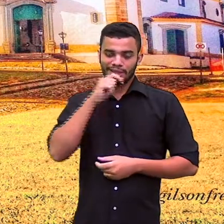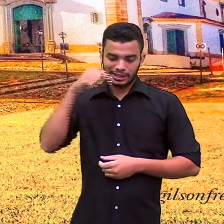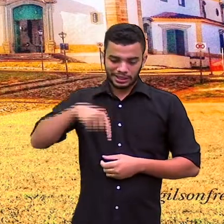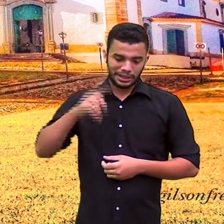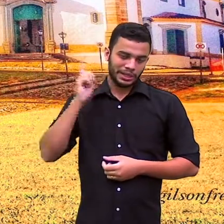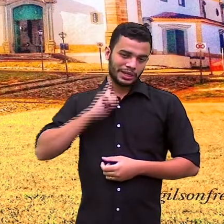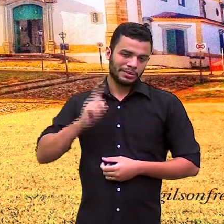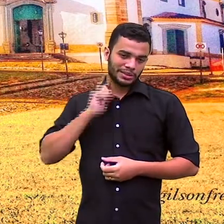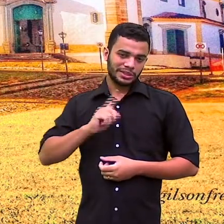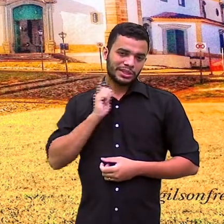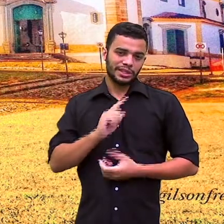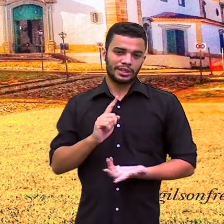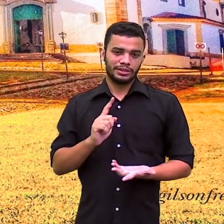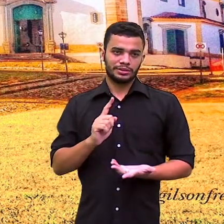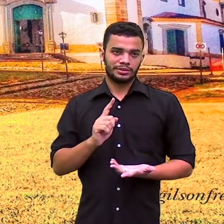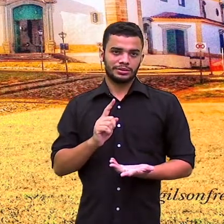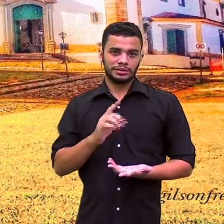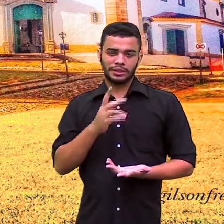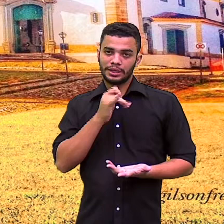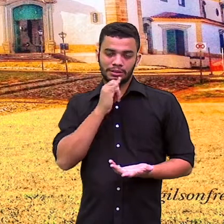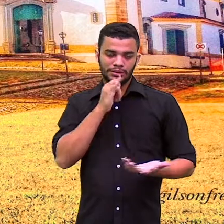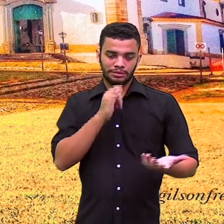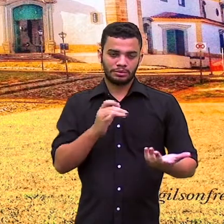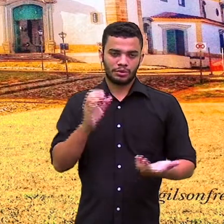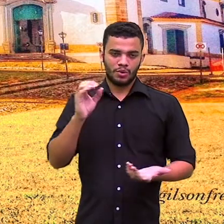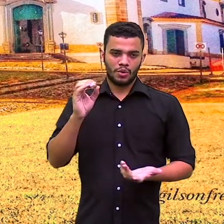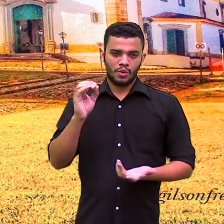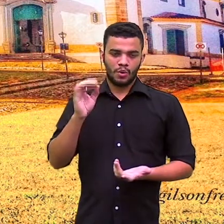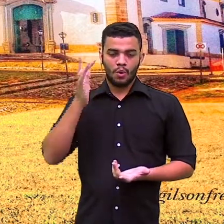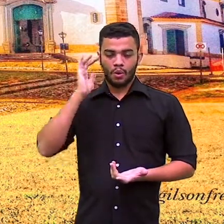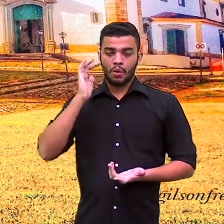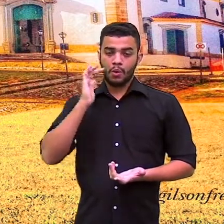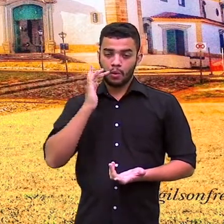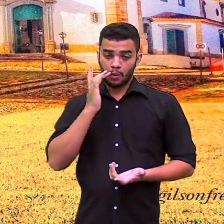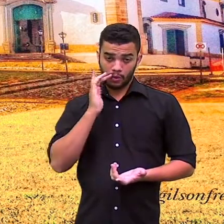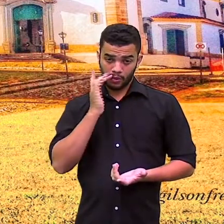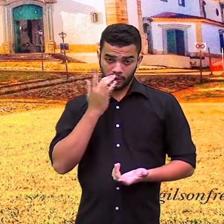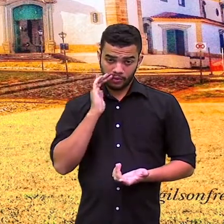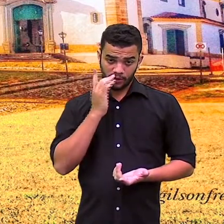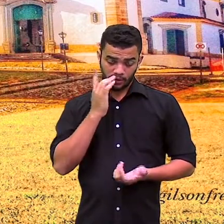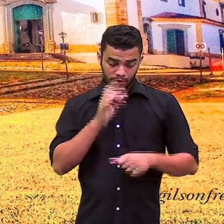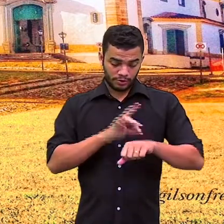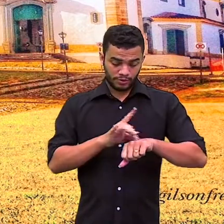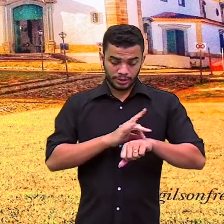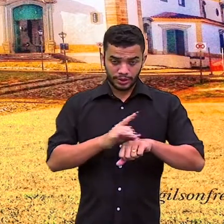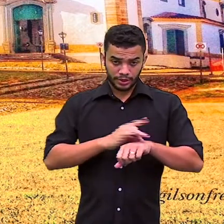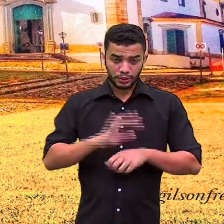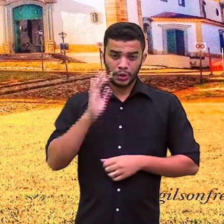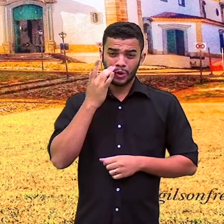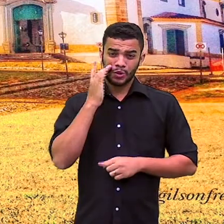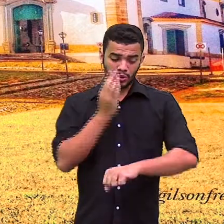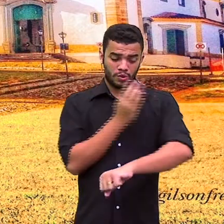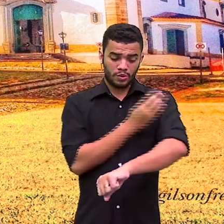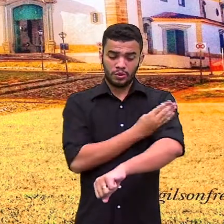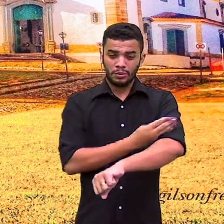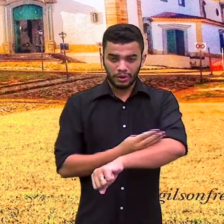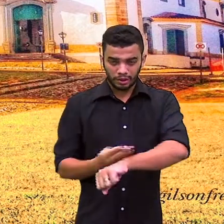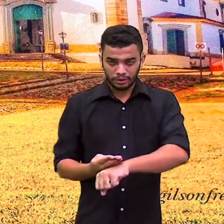Branco, Ouro Fino, Diamantina, por exemplo, são relacionadas a esta atividade